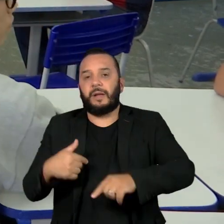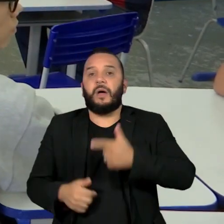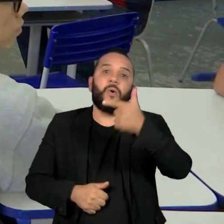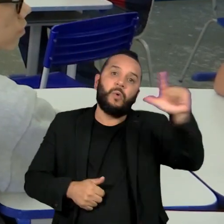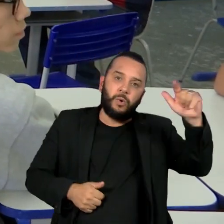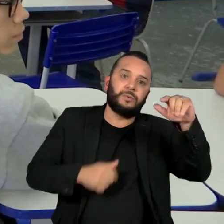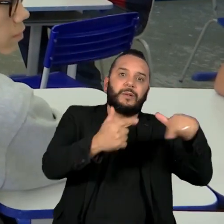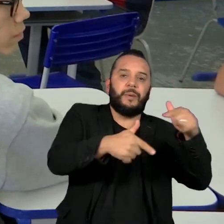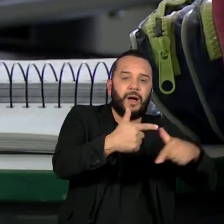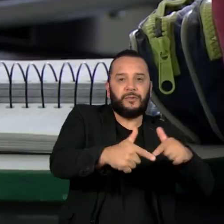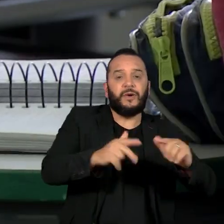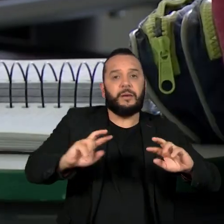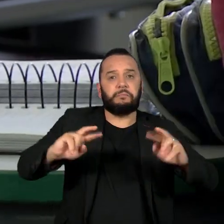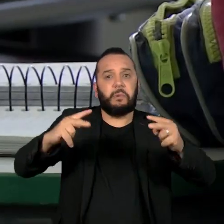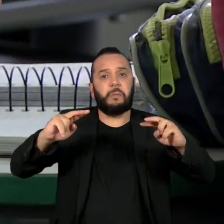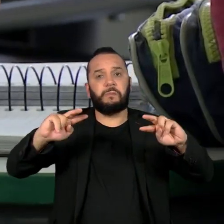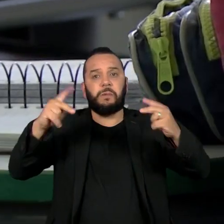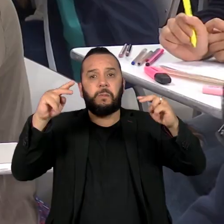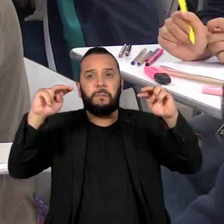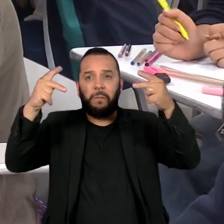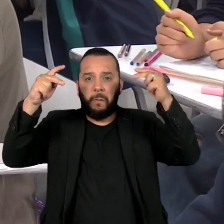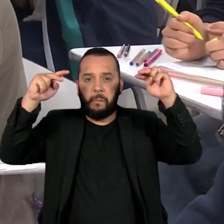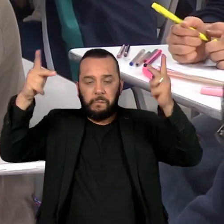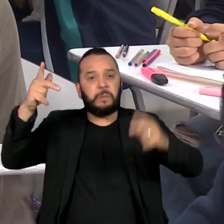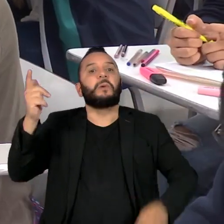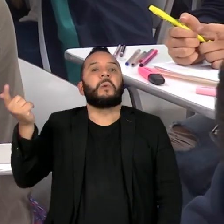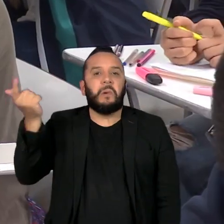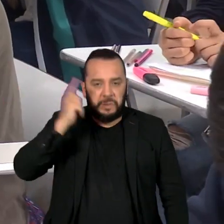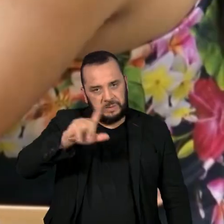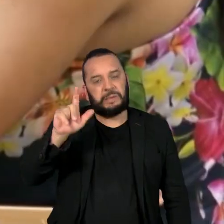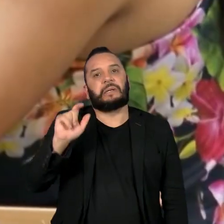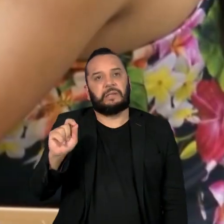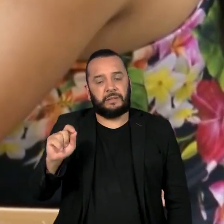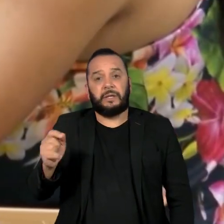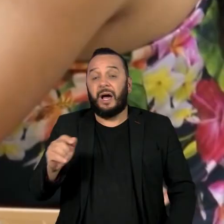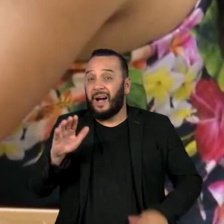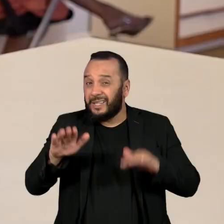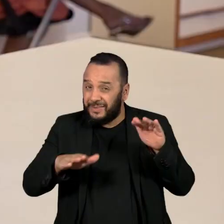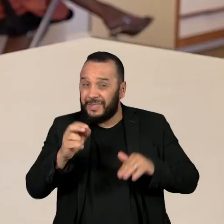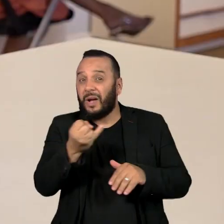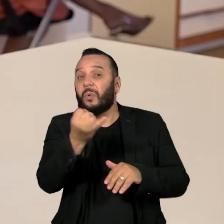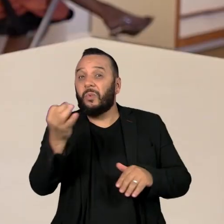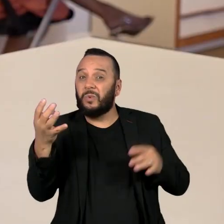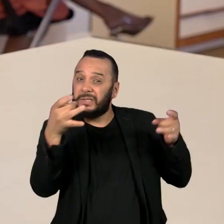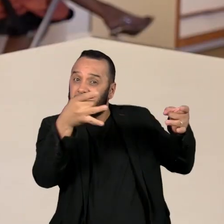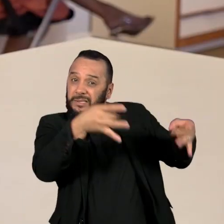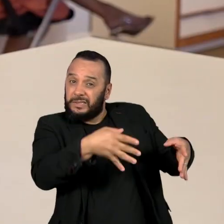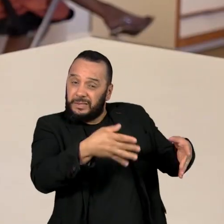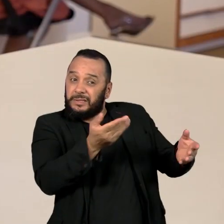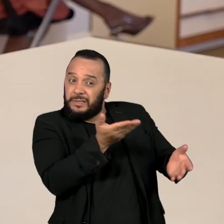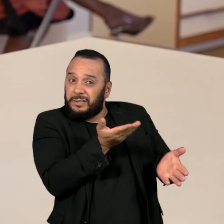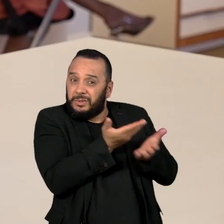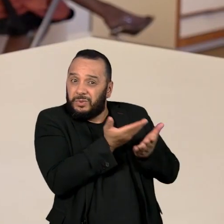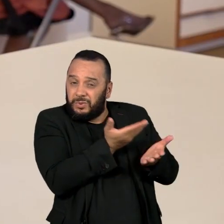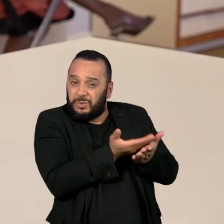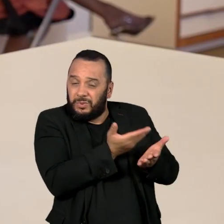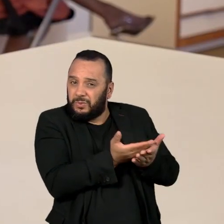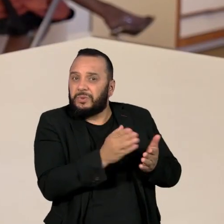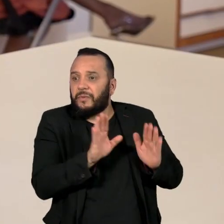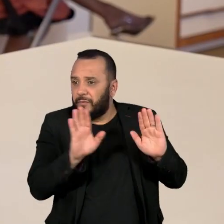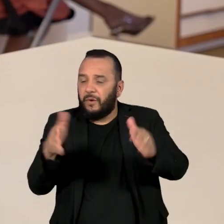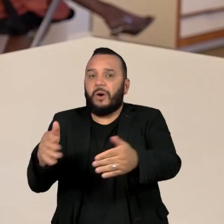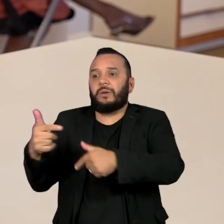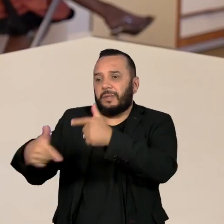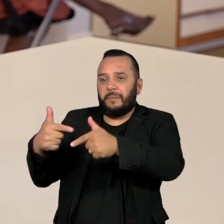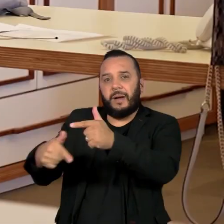emprego, e quando vê, ele já até larga os estudos, para ficar só no mercado de trabalho e vai fazendo